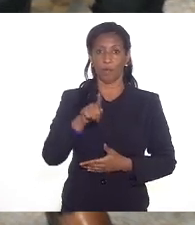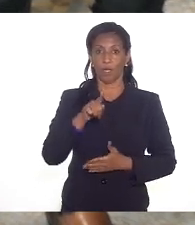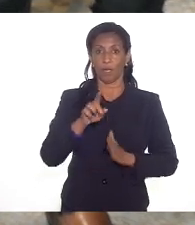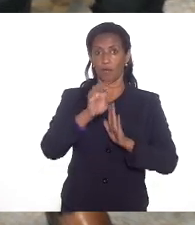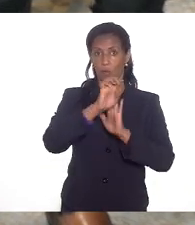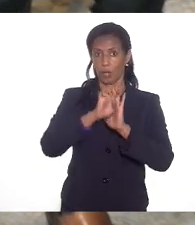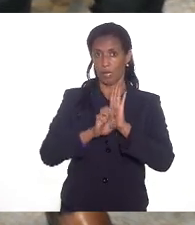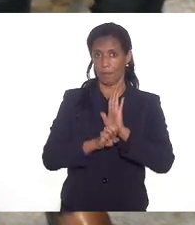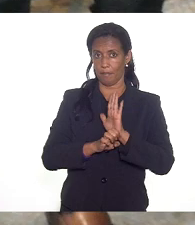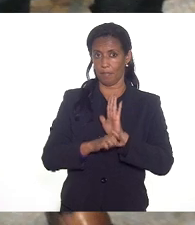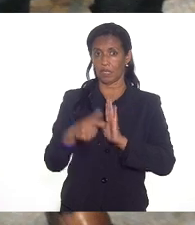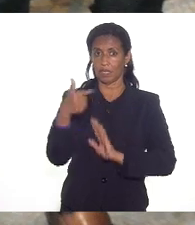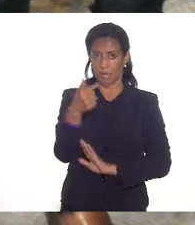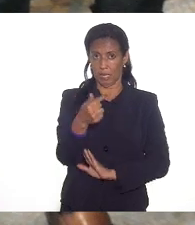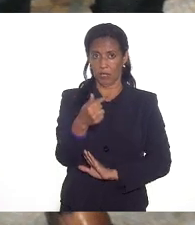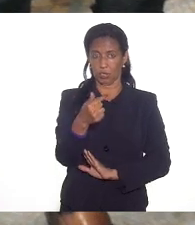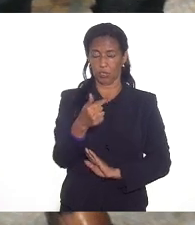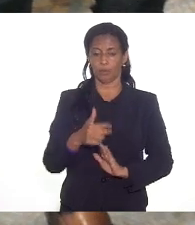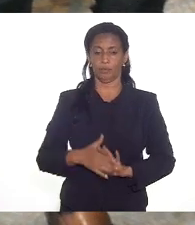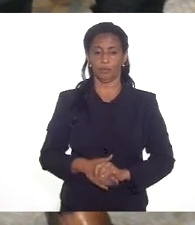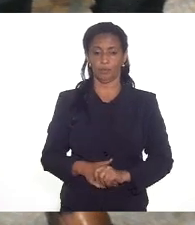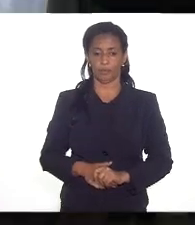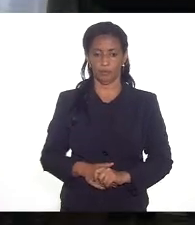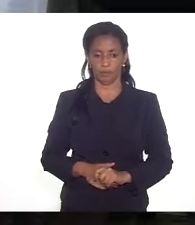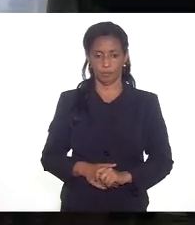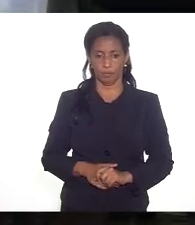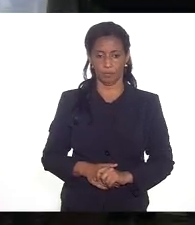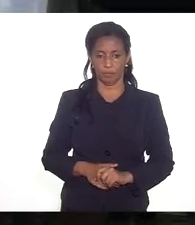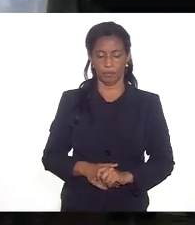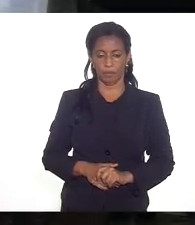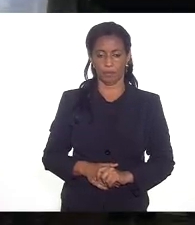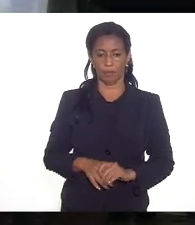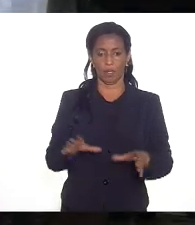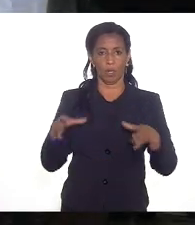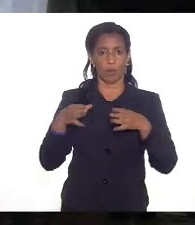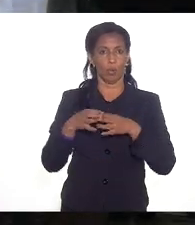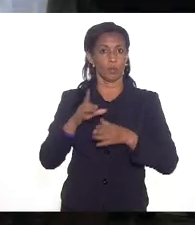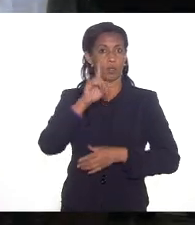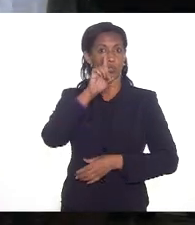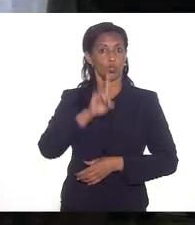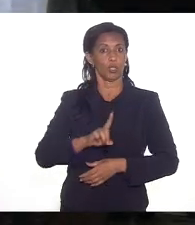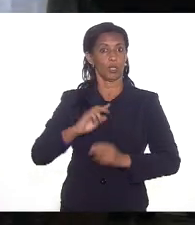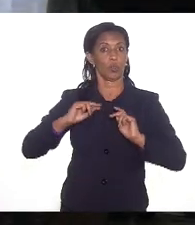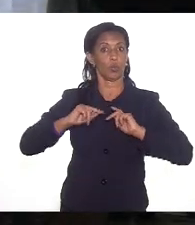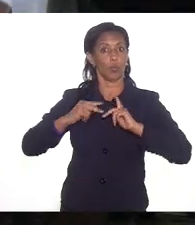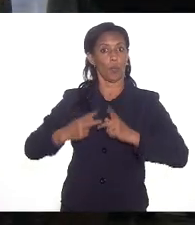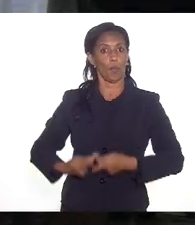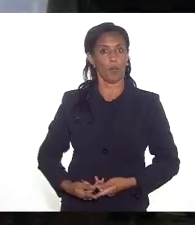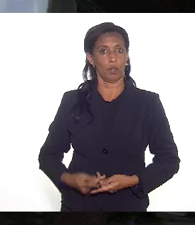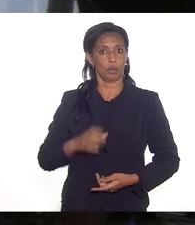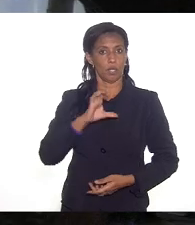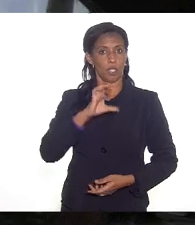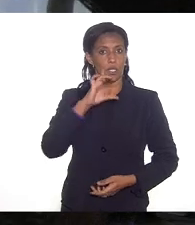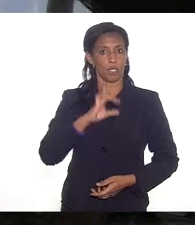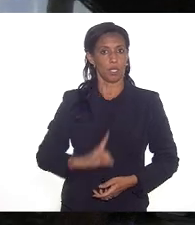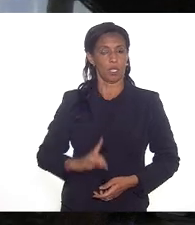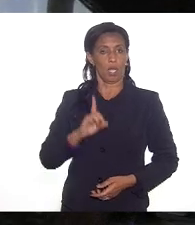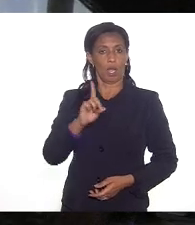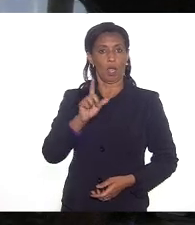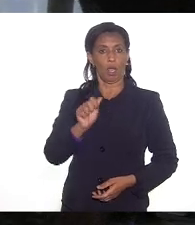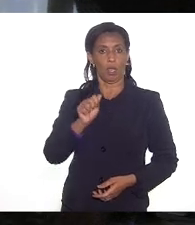que vai receber emendas 7 ela começou a direito humanos e cidadania Deputado a Dani Monteiro